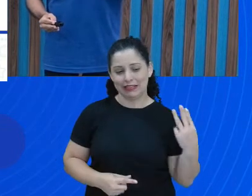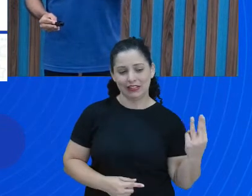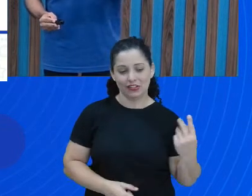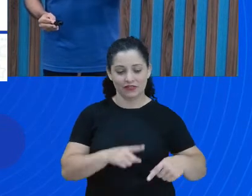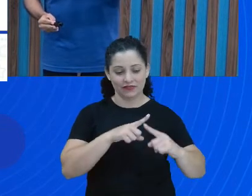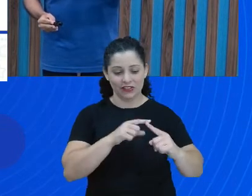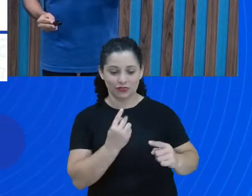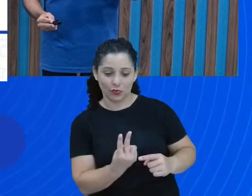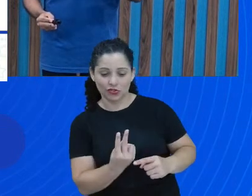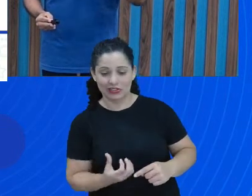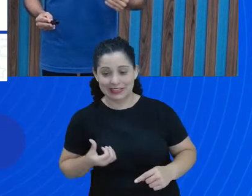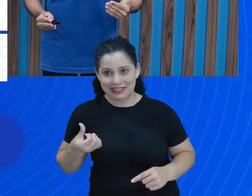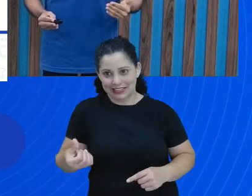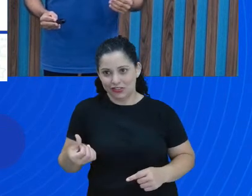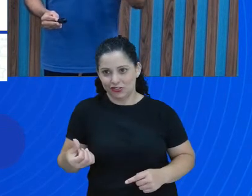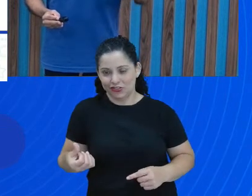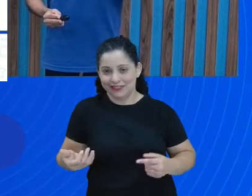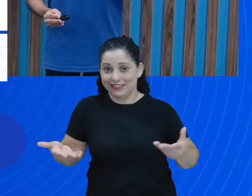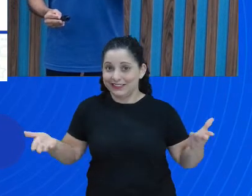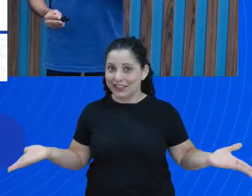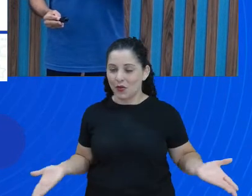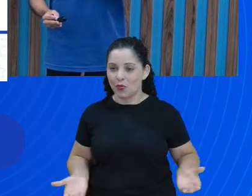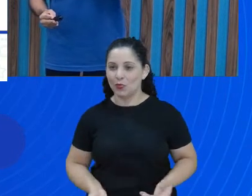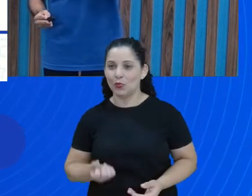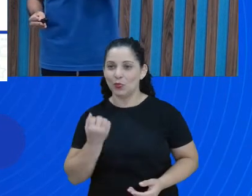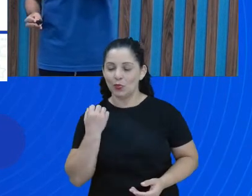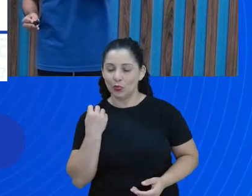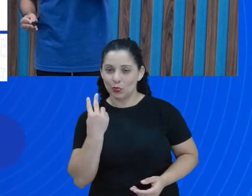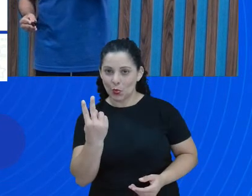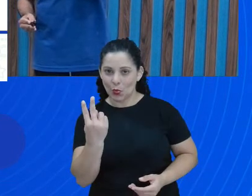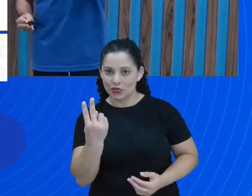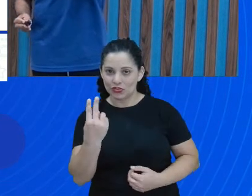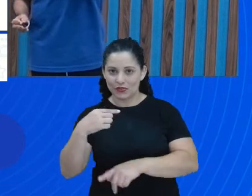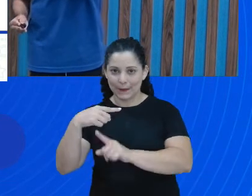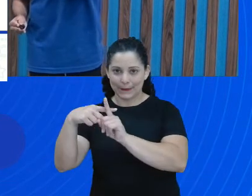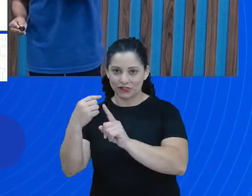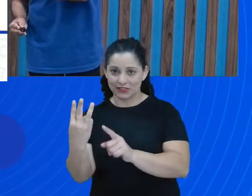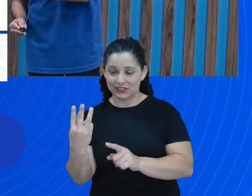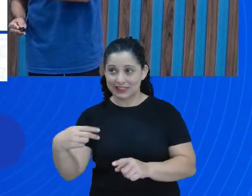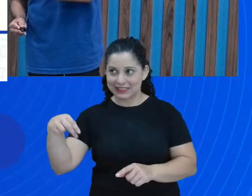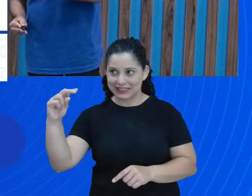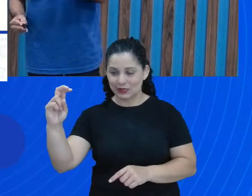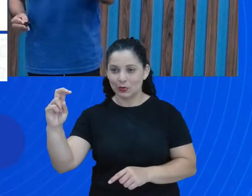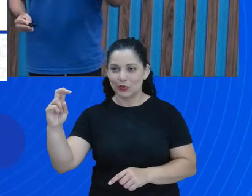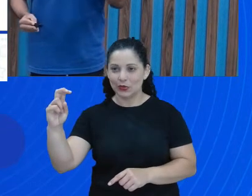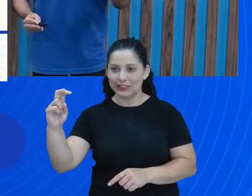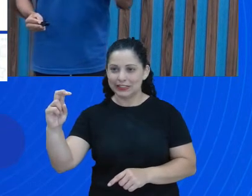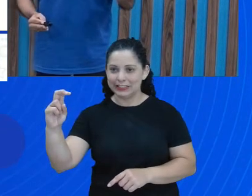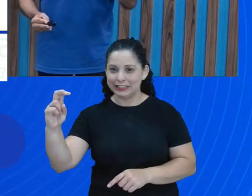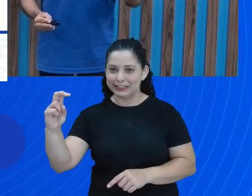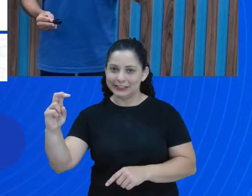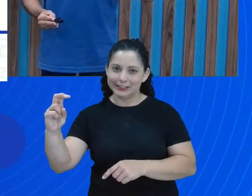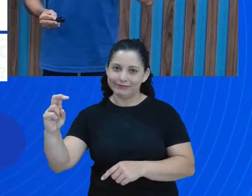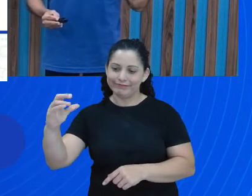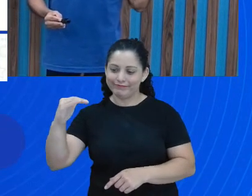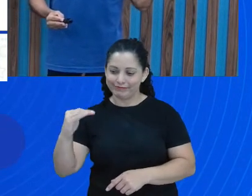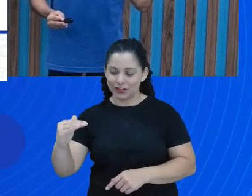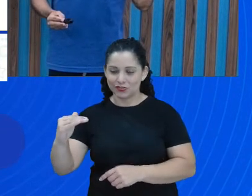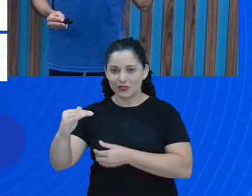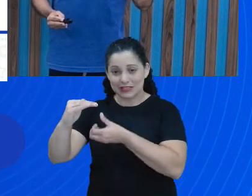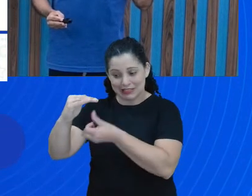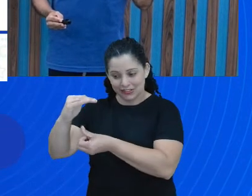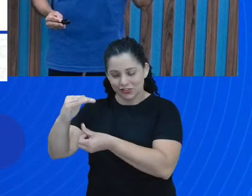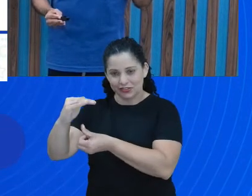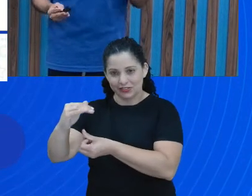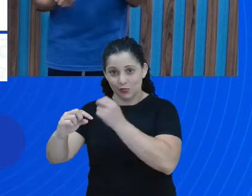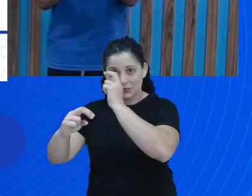2, 6. Olha que rápido! Então, 2 mais 3 dá igual a 5. Embaixo, 6. Deu igual o resultado da